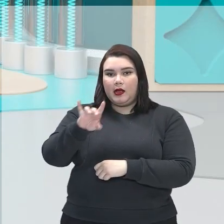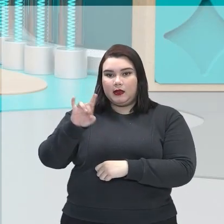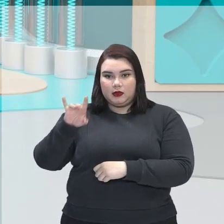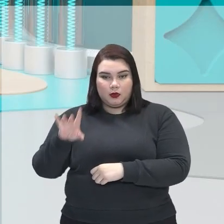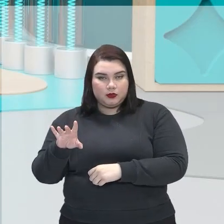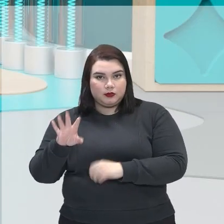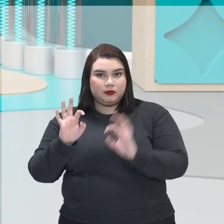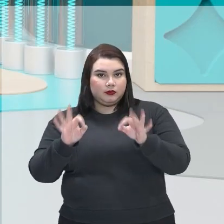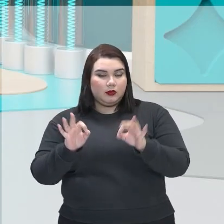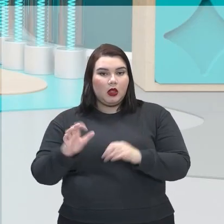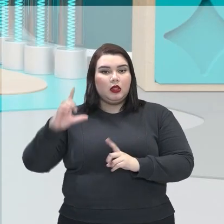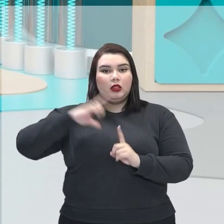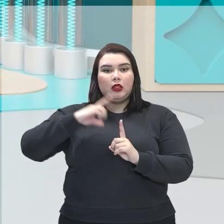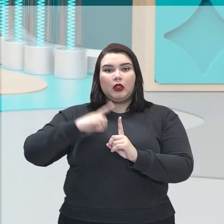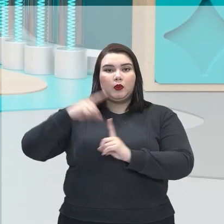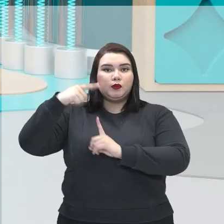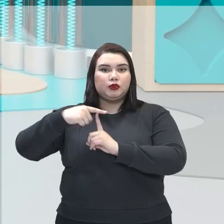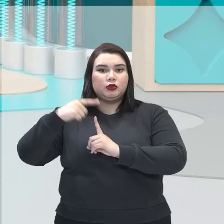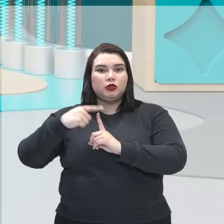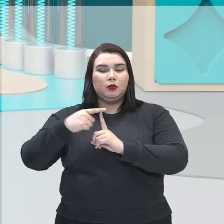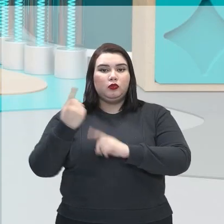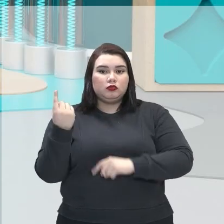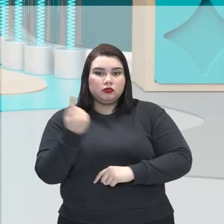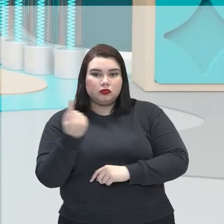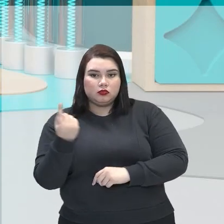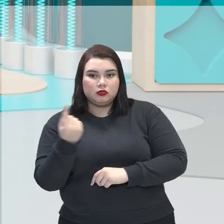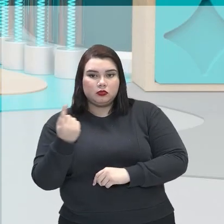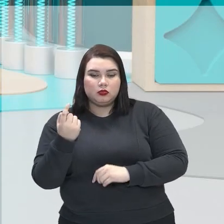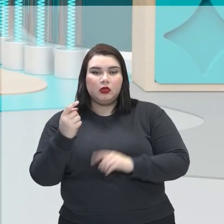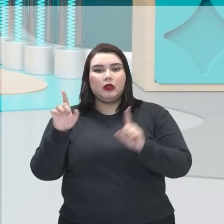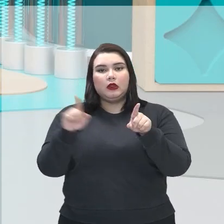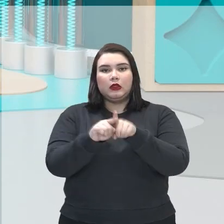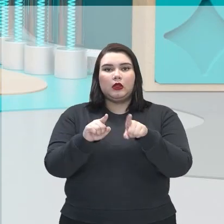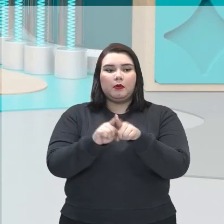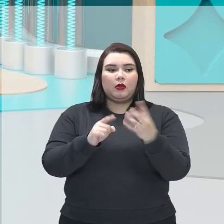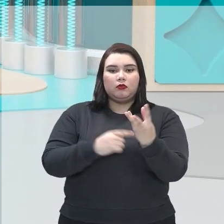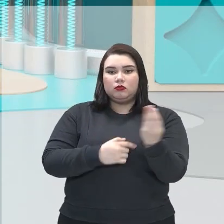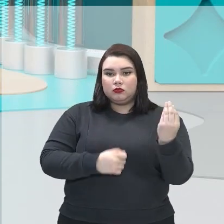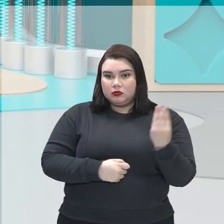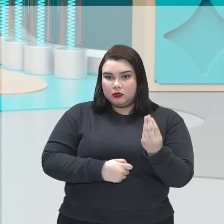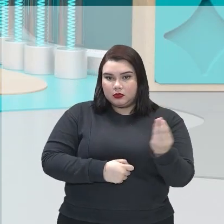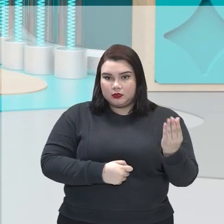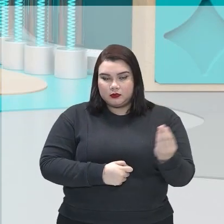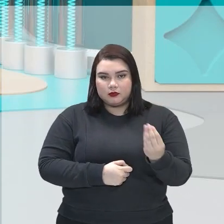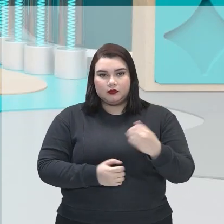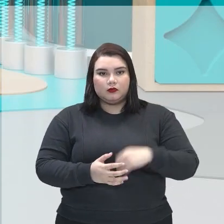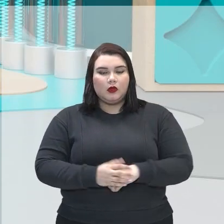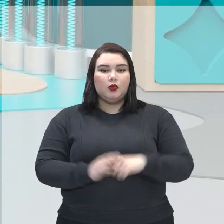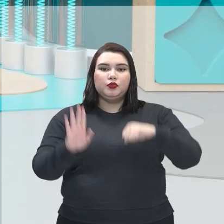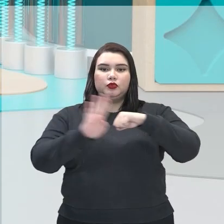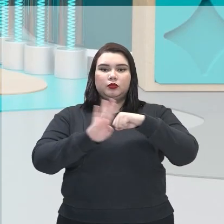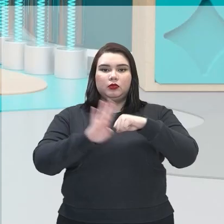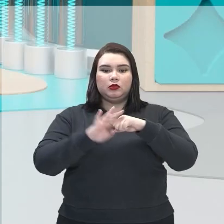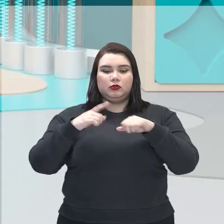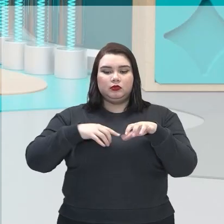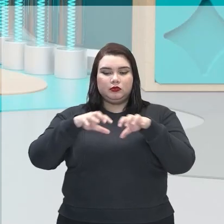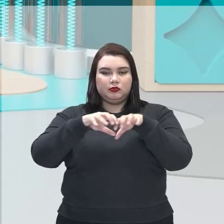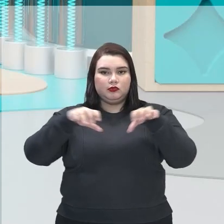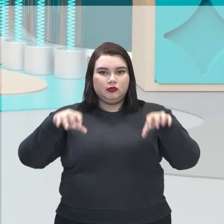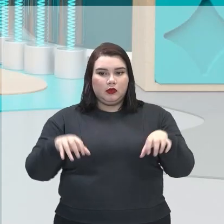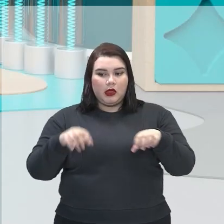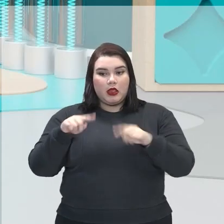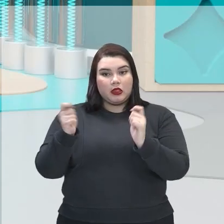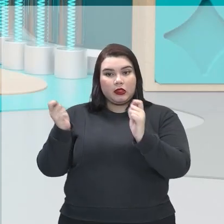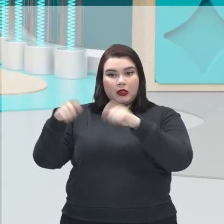Individualmente. Eles têm formas no singular e no plural. Os substantivos são divididos em contáveis